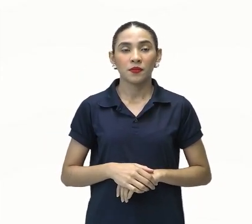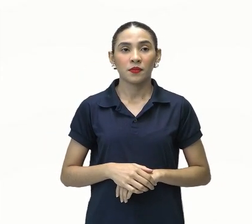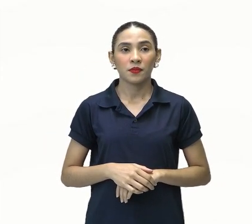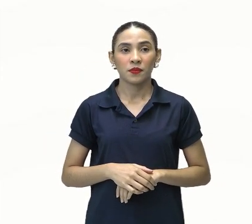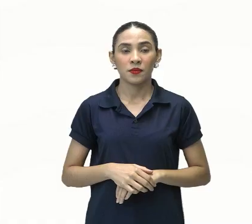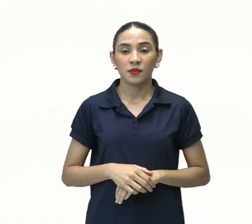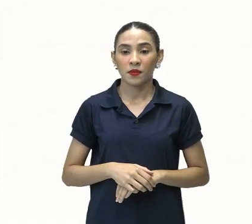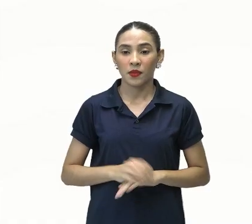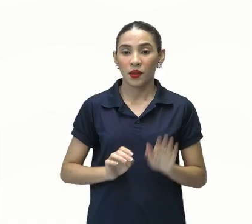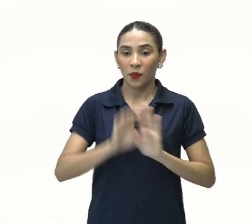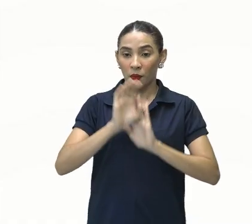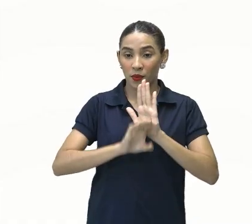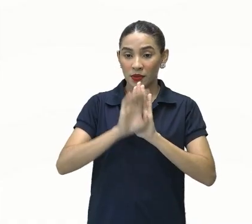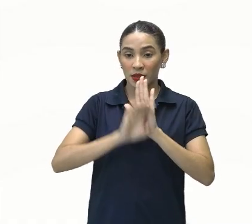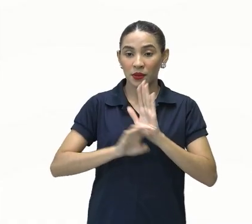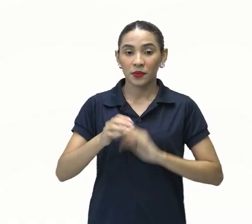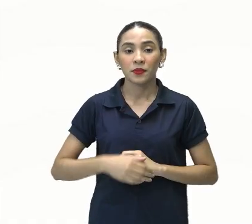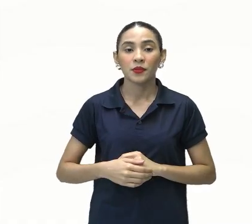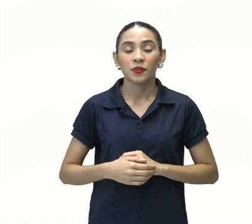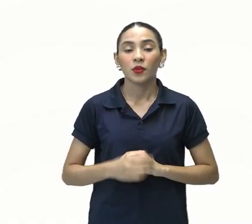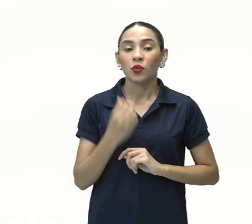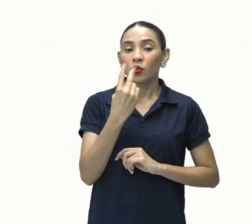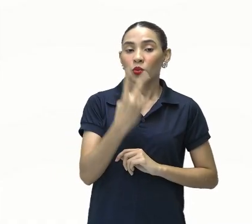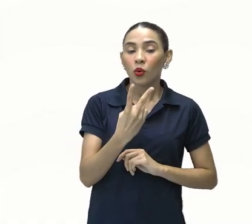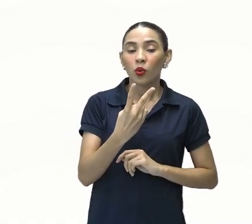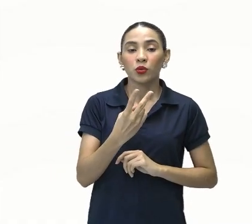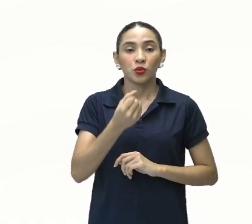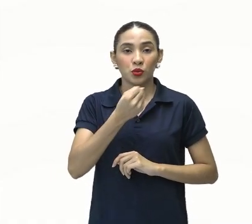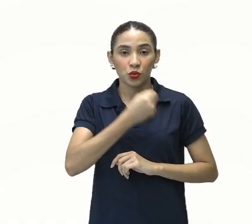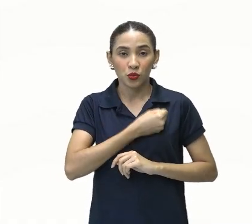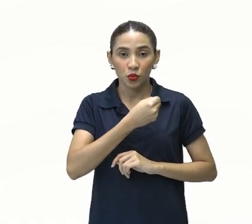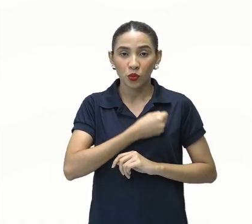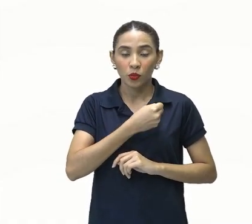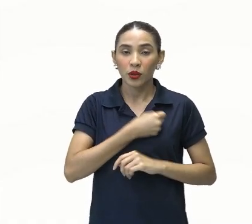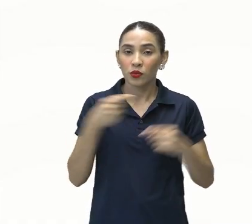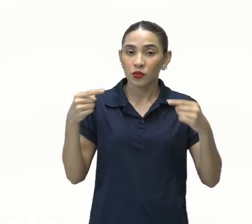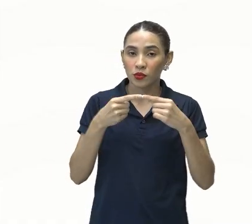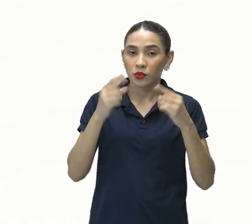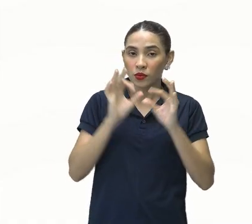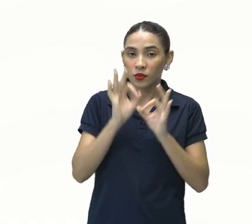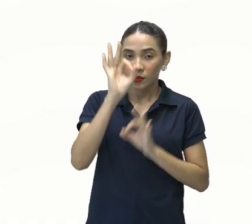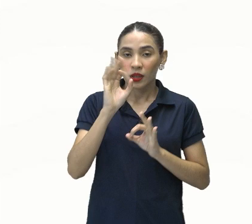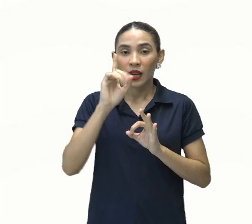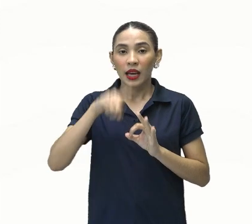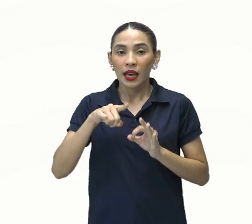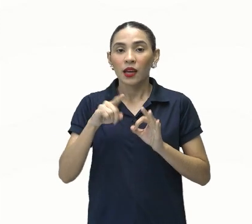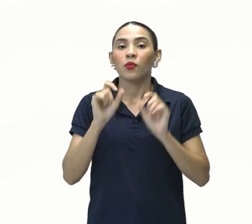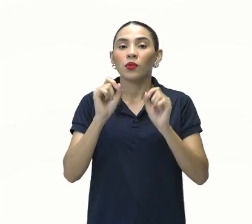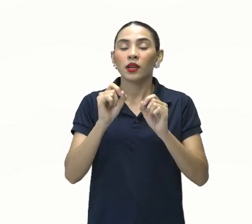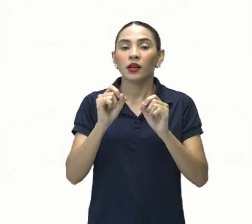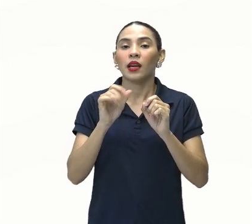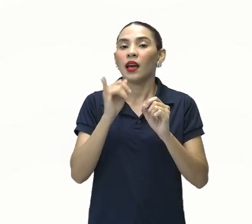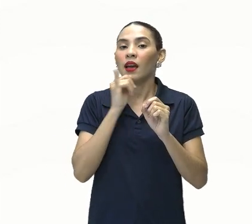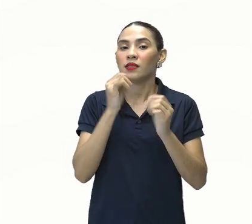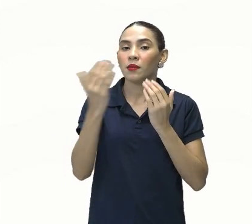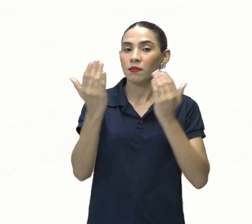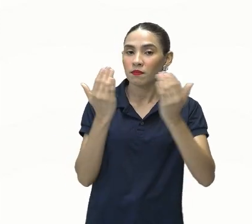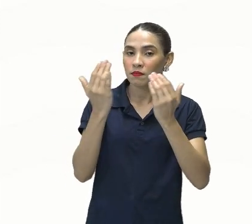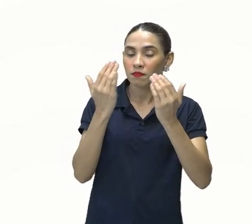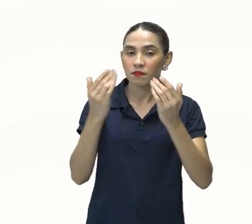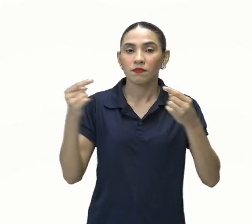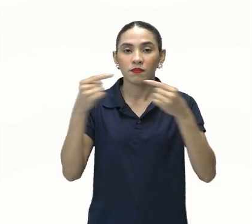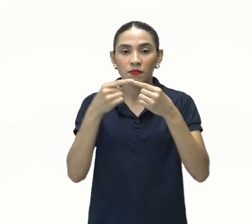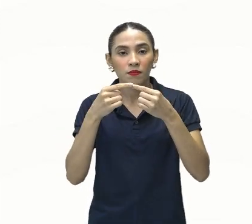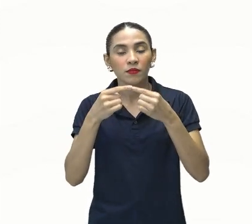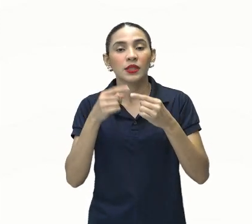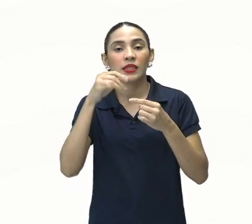Agora, a nossa definição. Duas grandezas são diretamente proporcionais quando variam